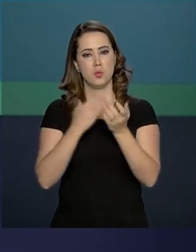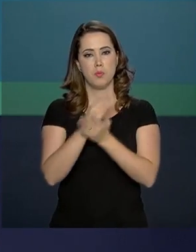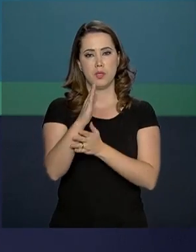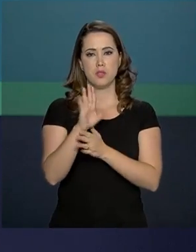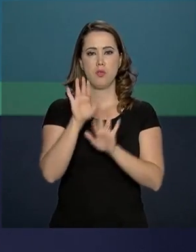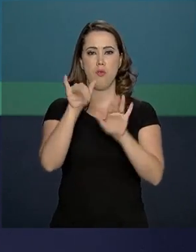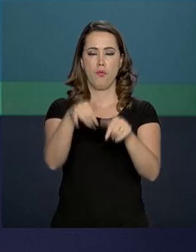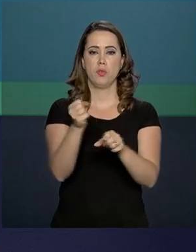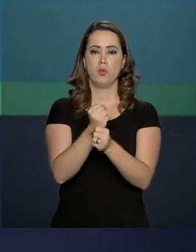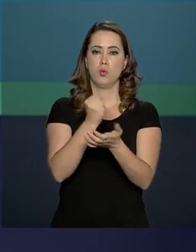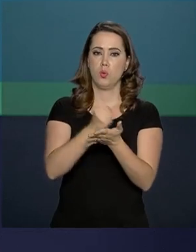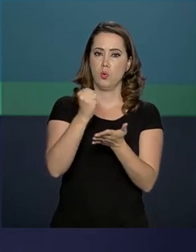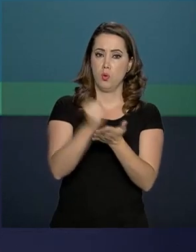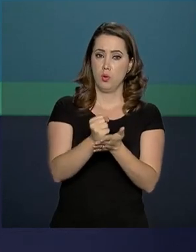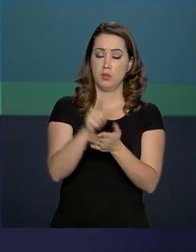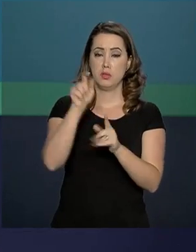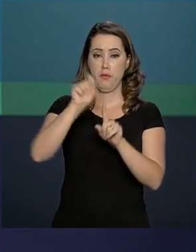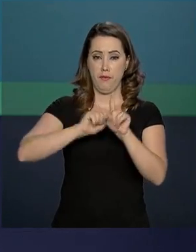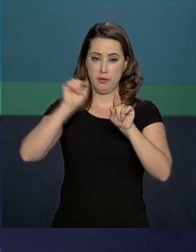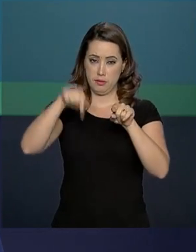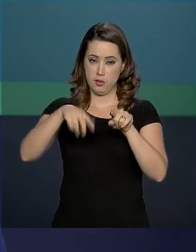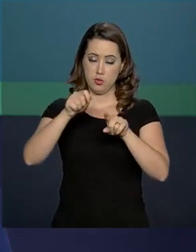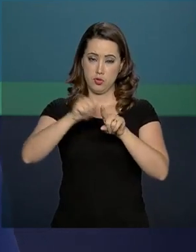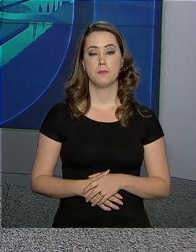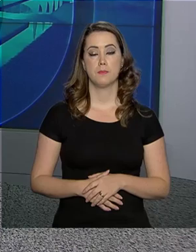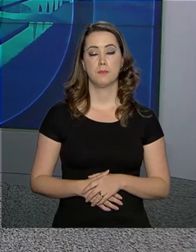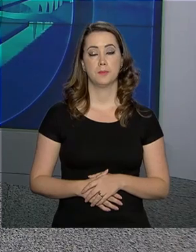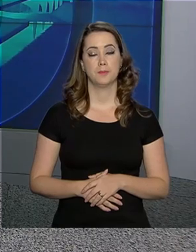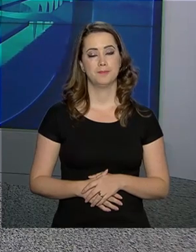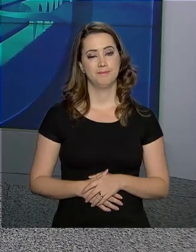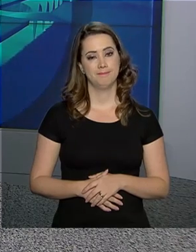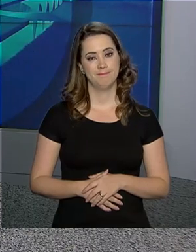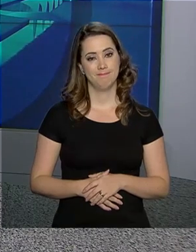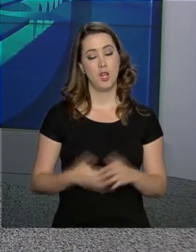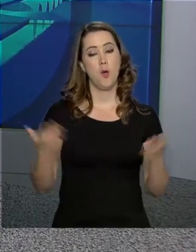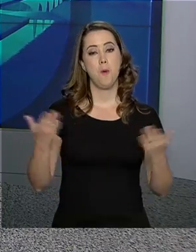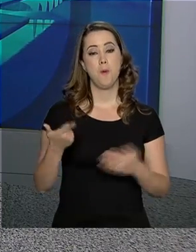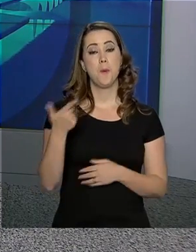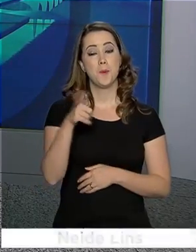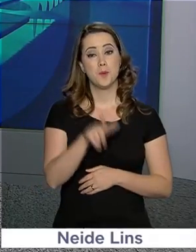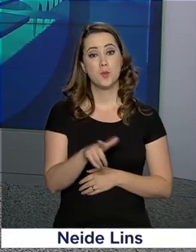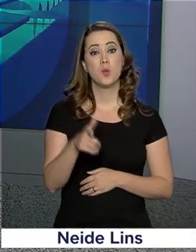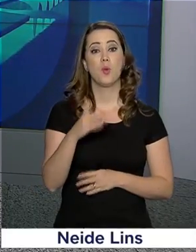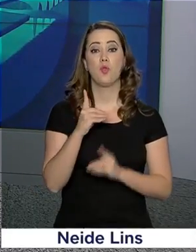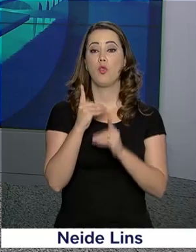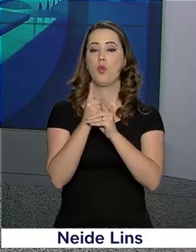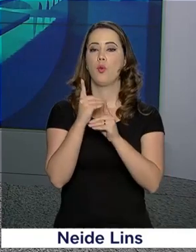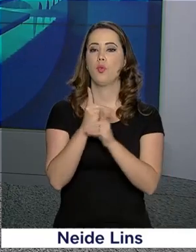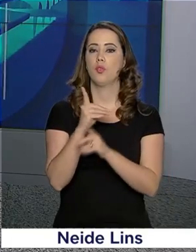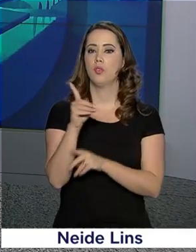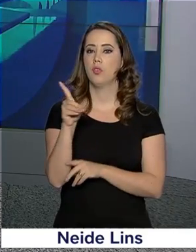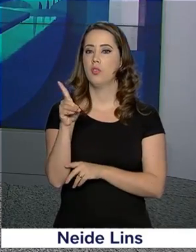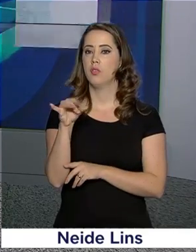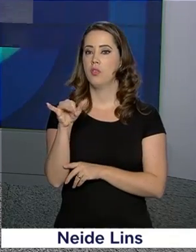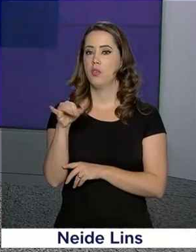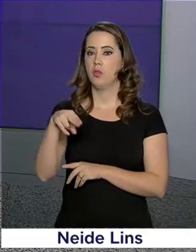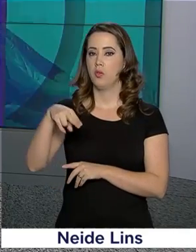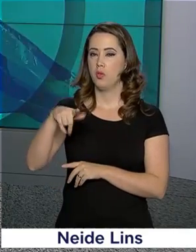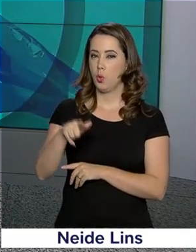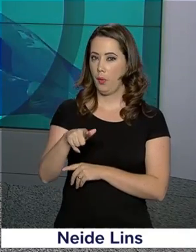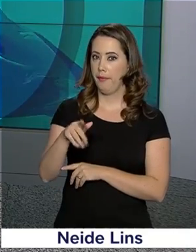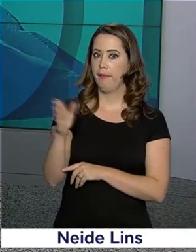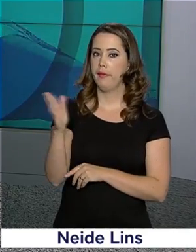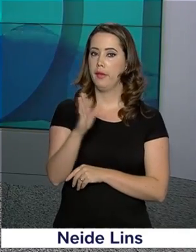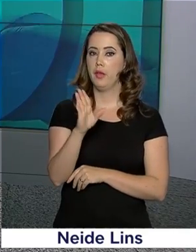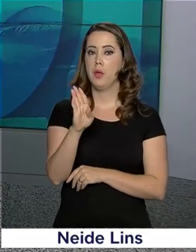teriam um contrato encerrado no fim deste mês. E hoje foi mais um dia do encontro Doing Business,